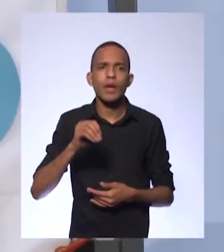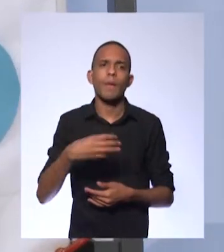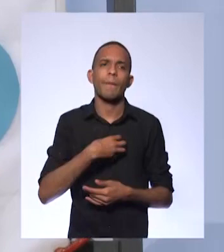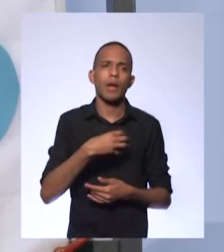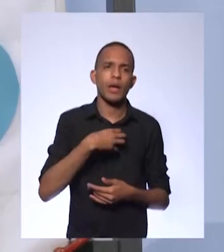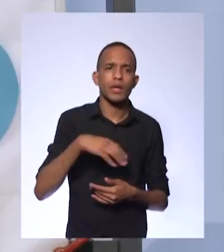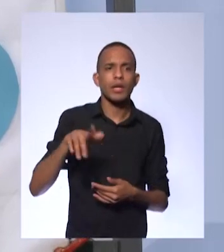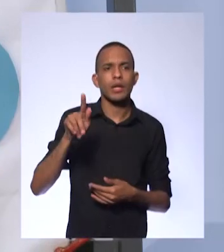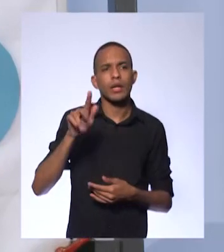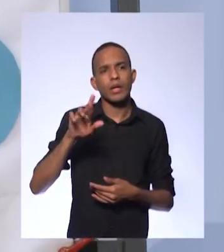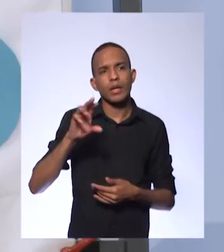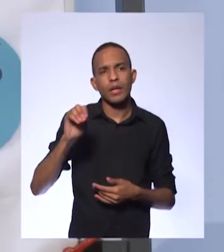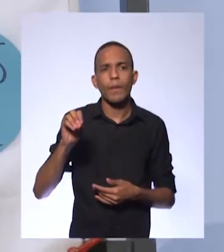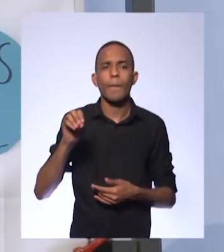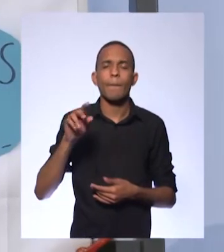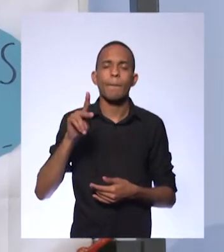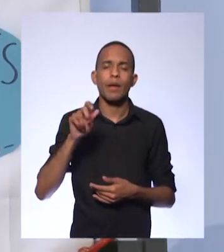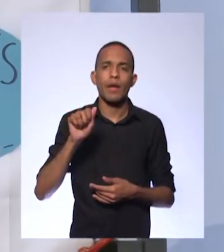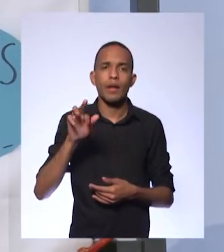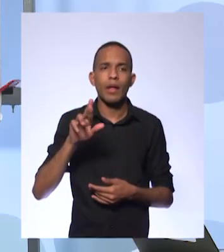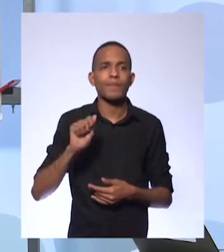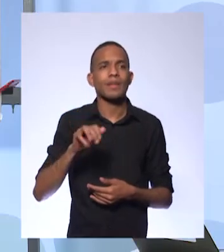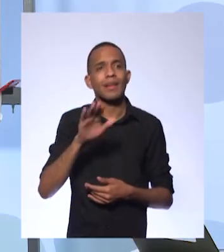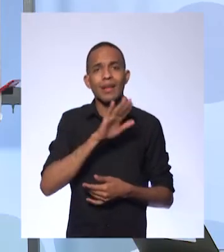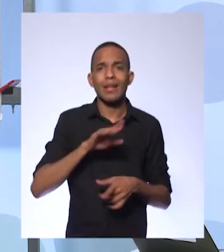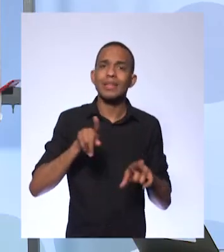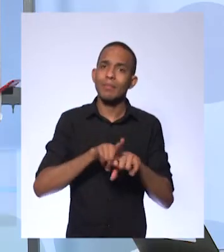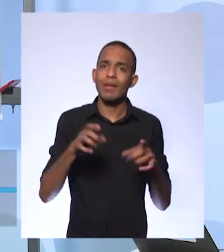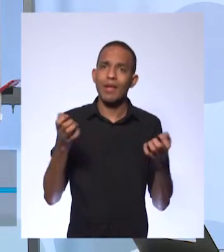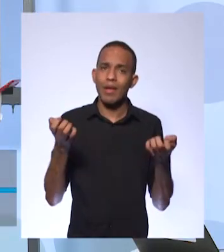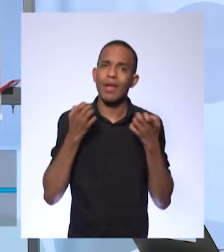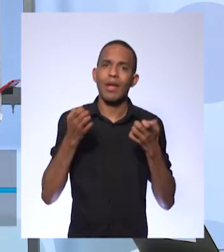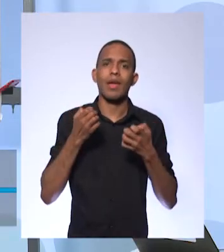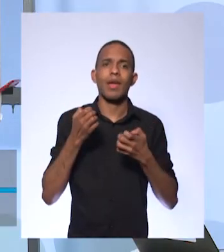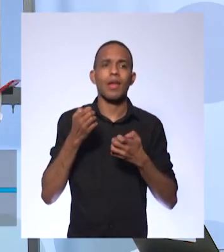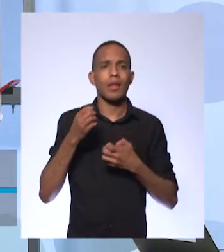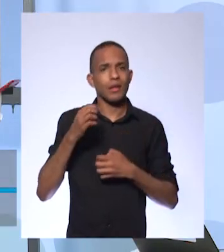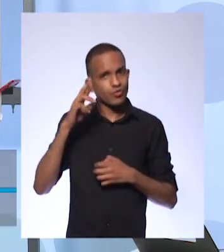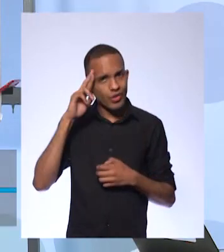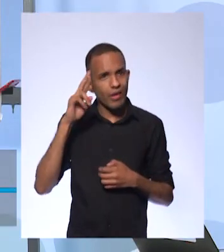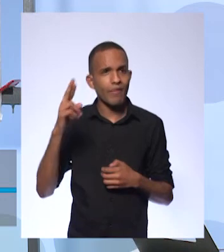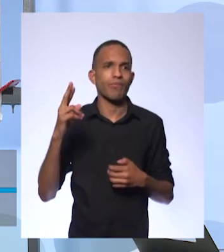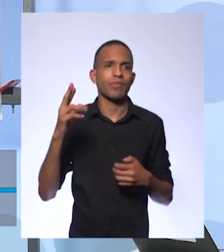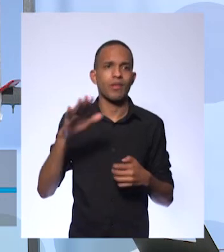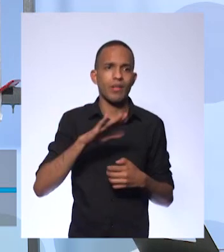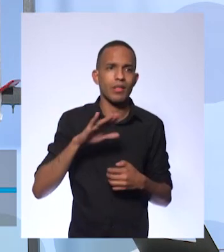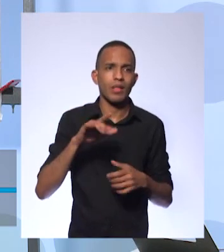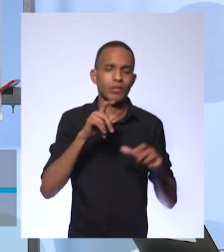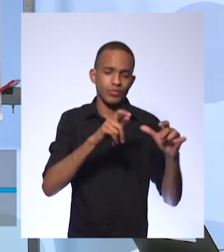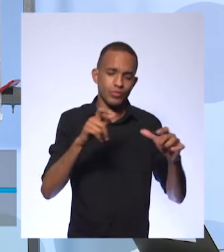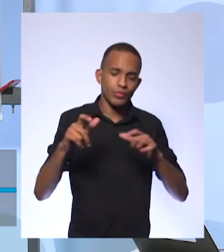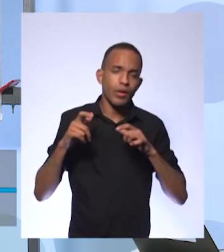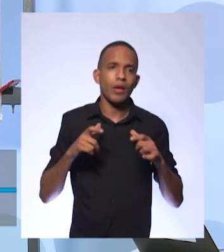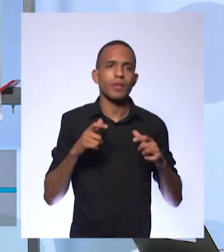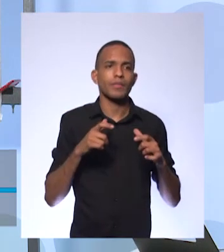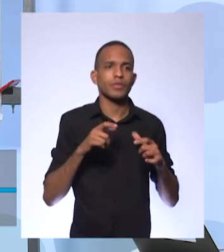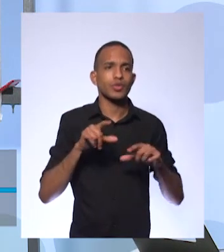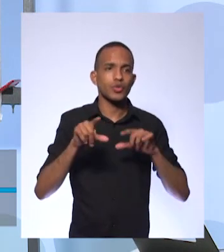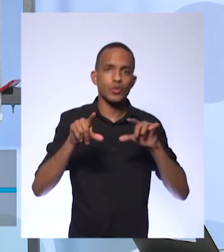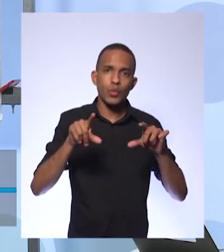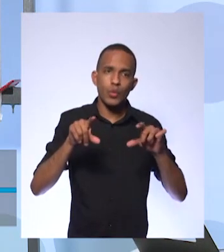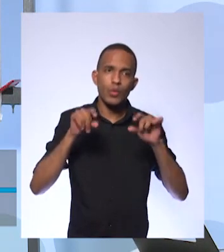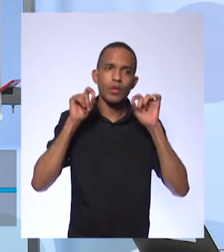Bahia, Grão-Pará, essas províncias também querem autonomia. Eles também querem um chefe de província que seja escolhido